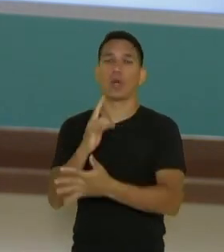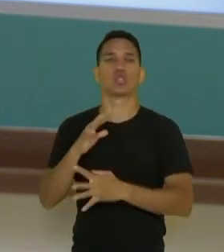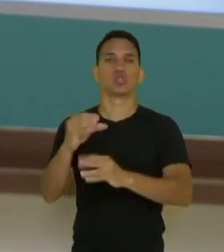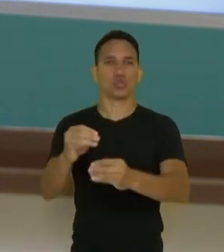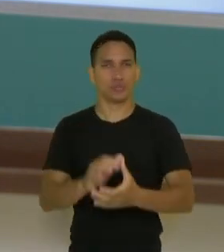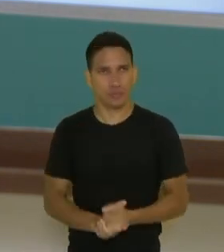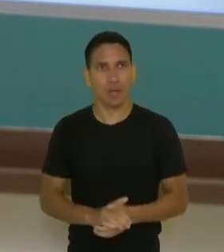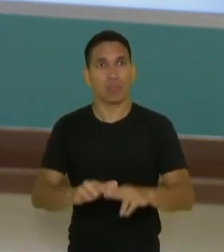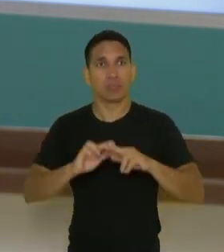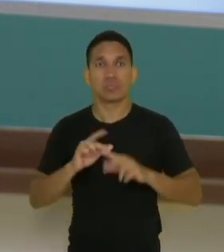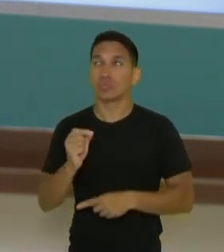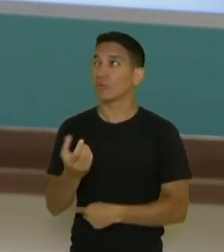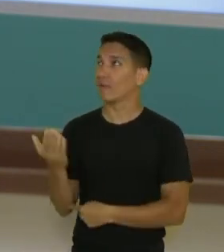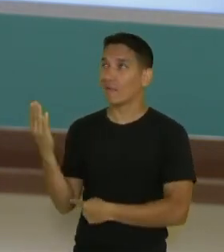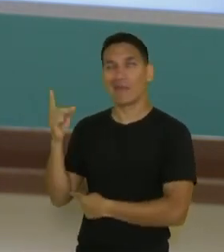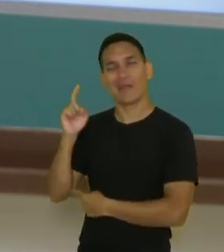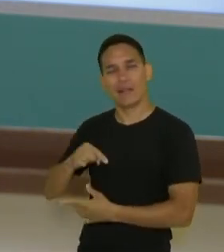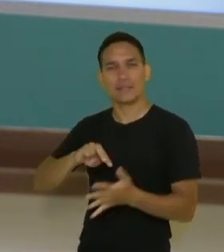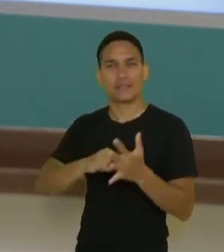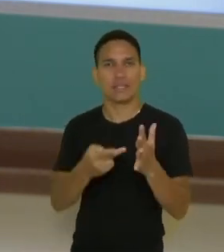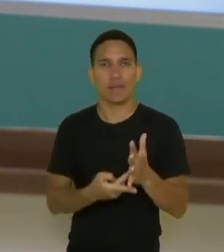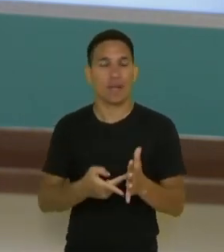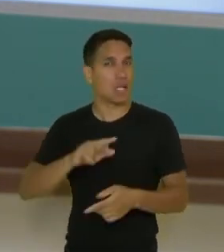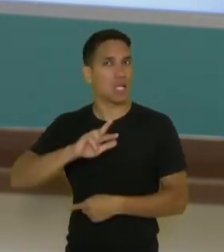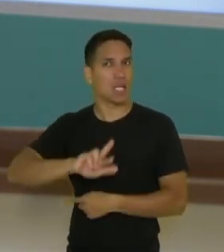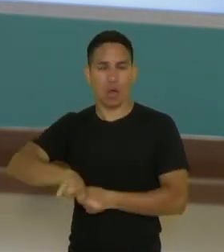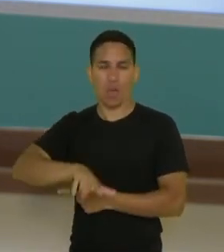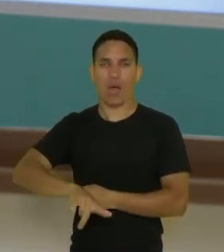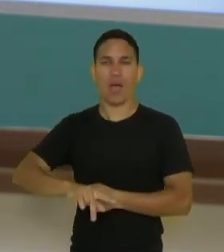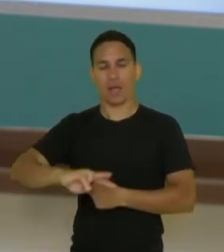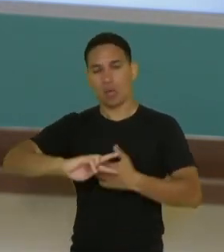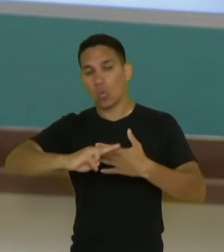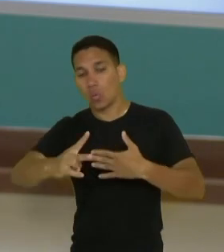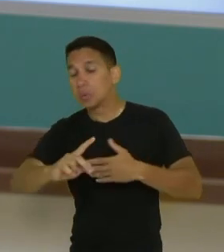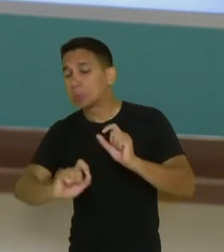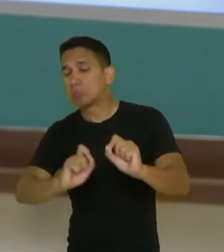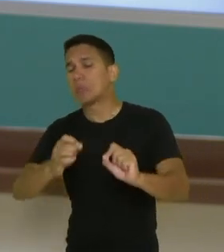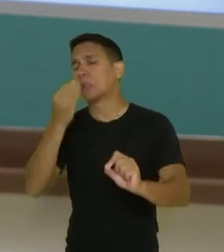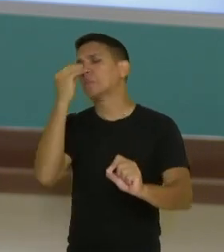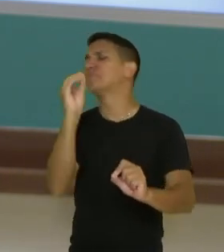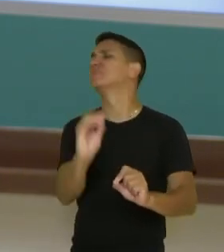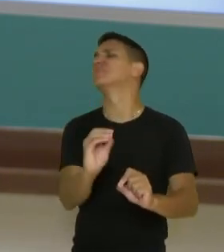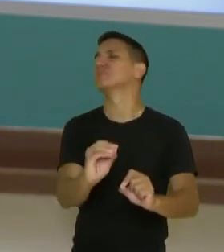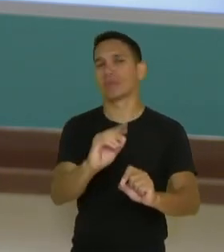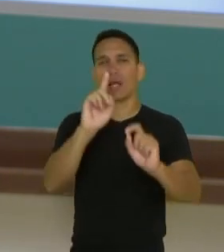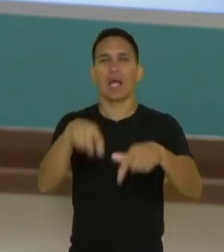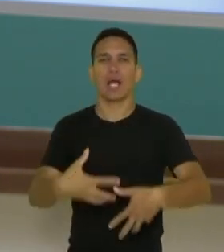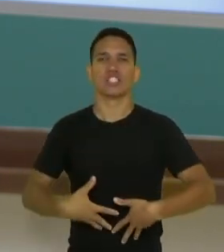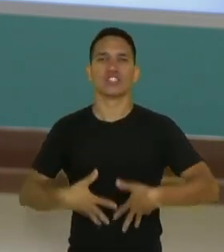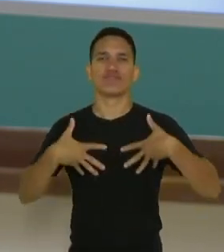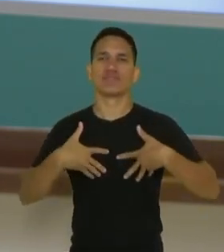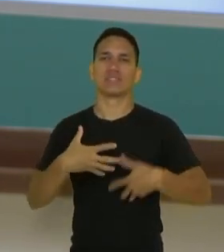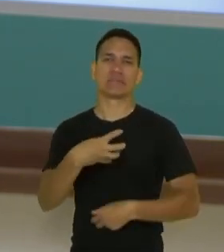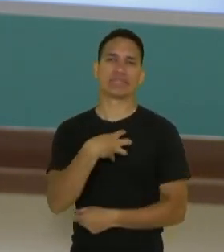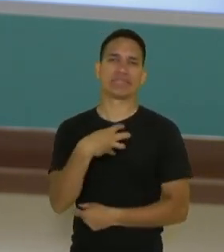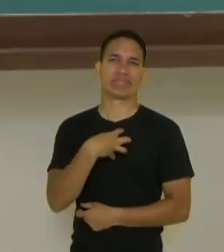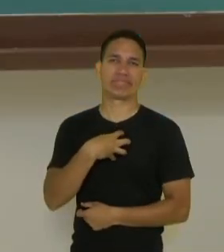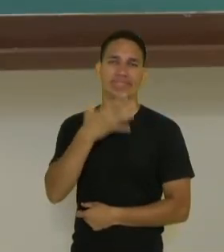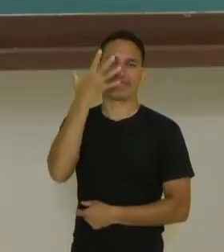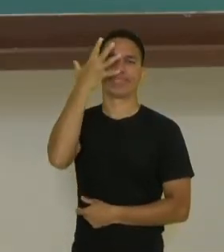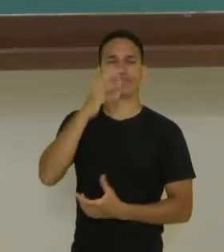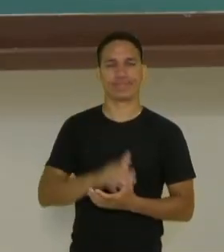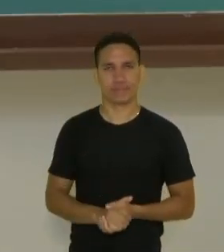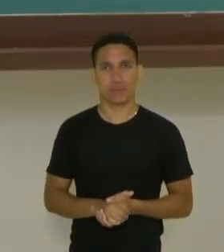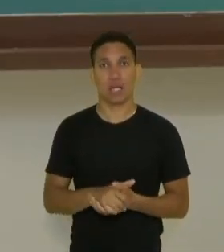tudo logo e não pensar nas consequências do consumo são atitudes egoístas e consumistas. Nessa